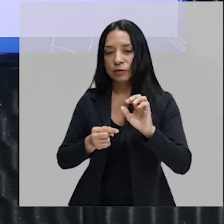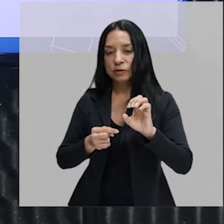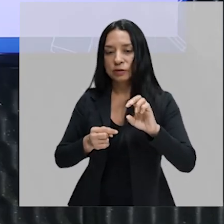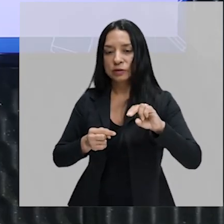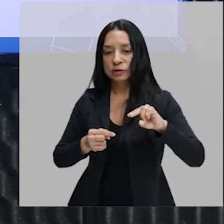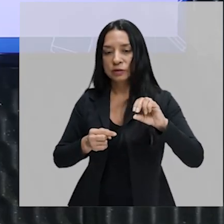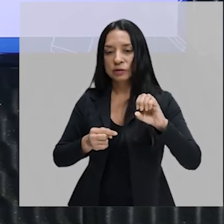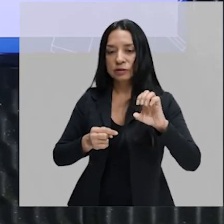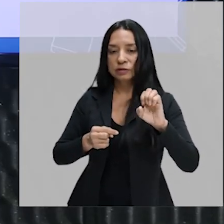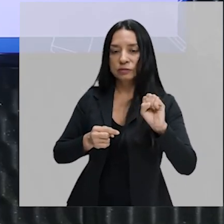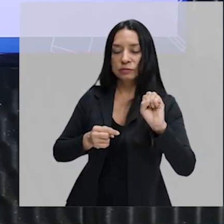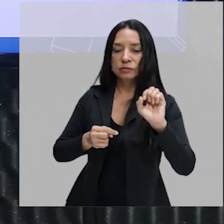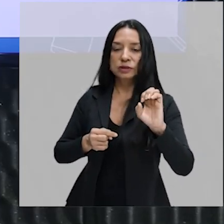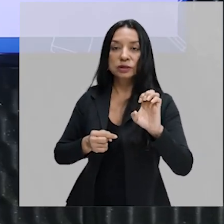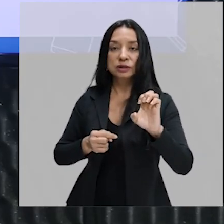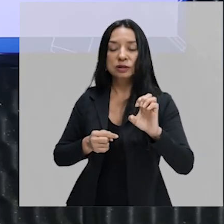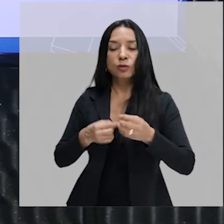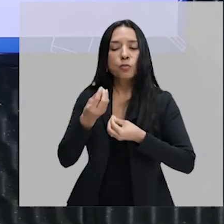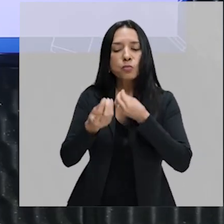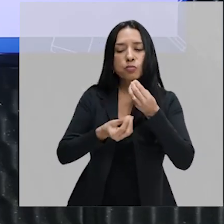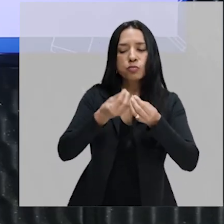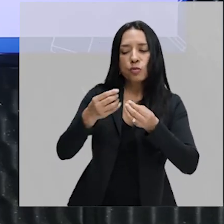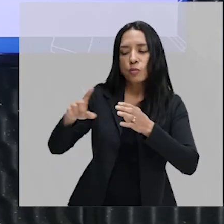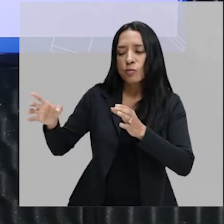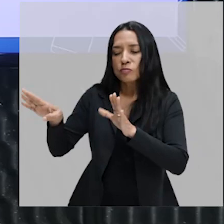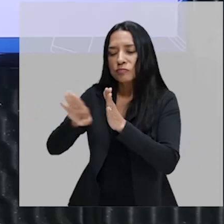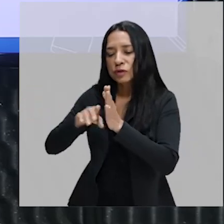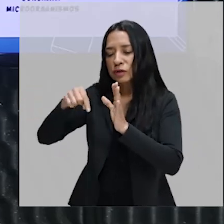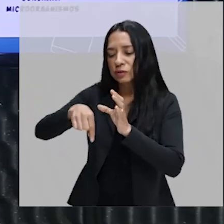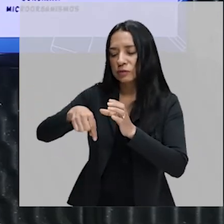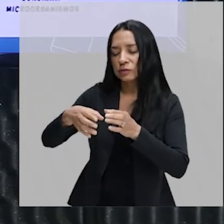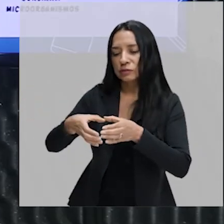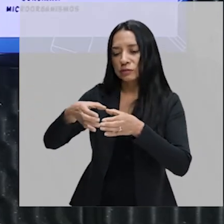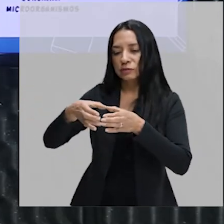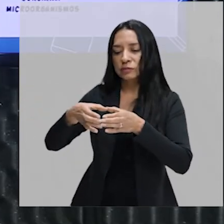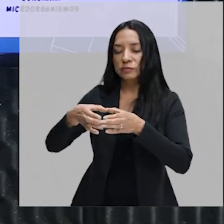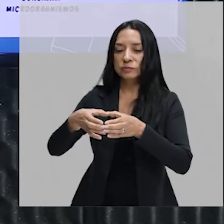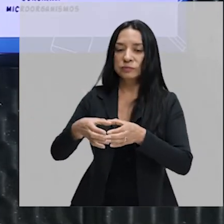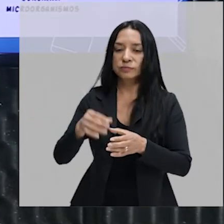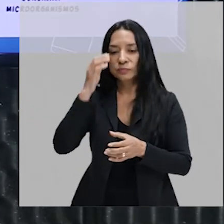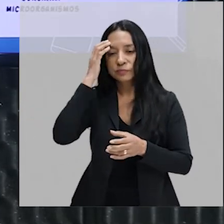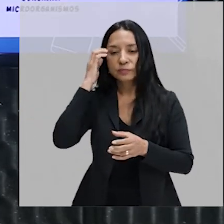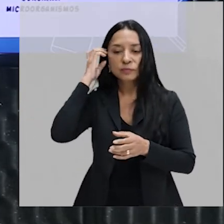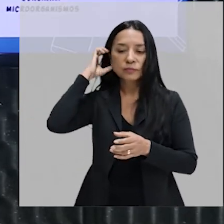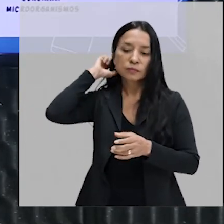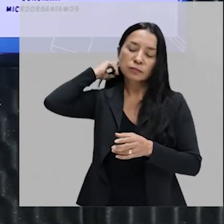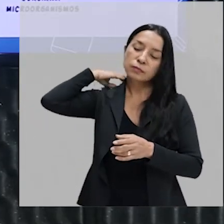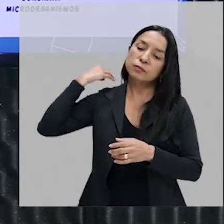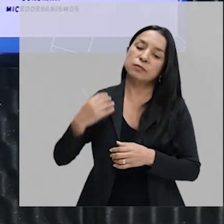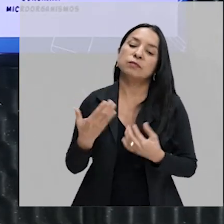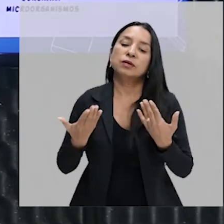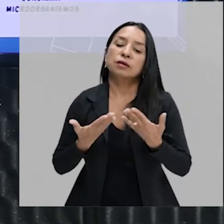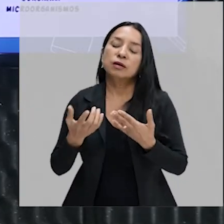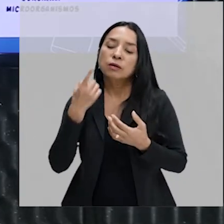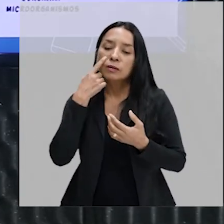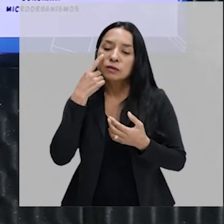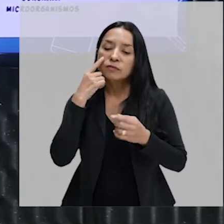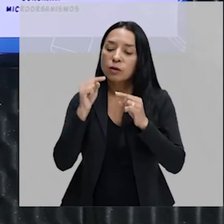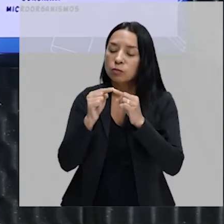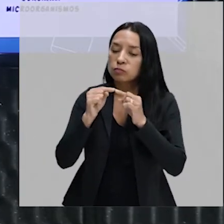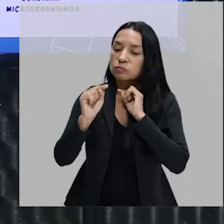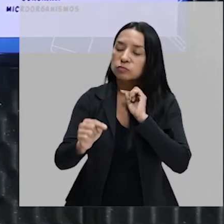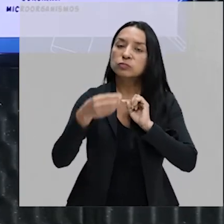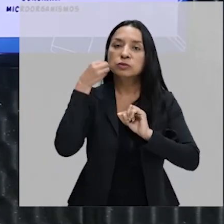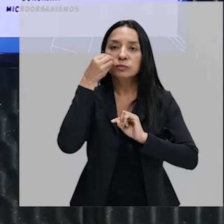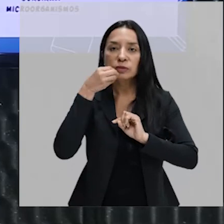é que esses micro-organismos chegaram ali? Tá? E aí veio o Spallanzani com um